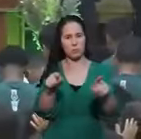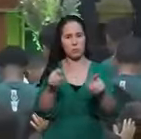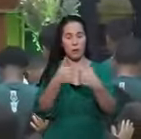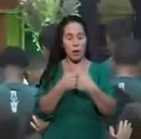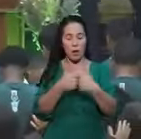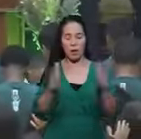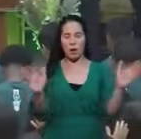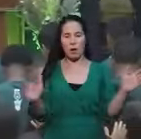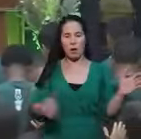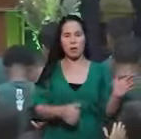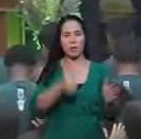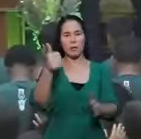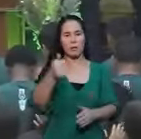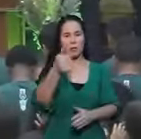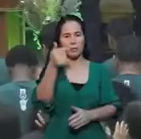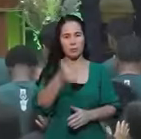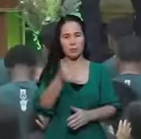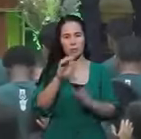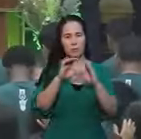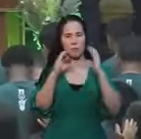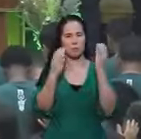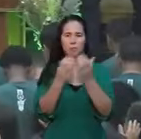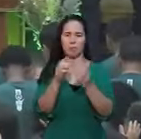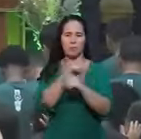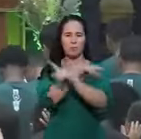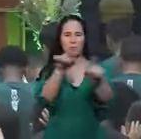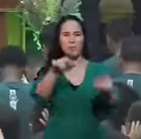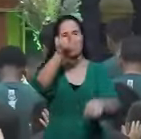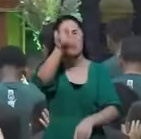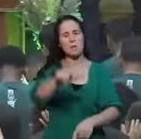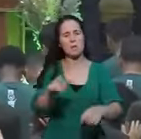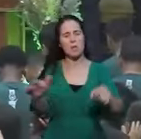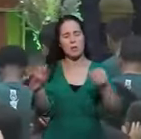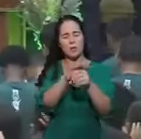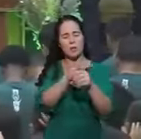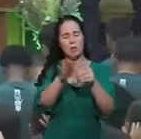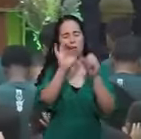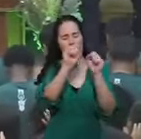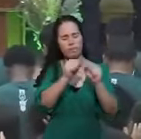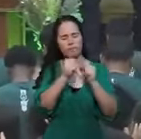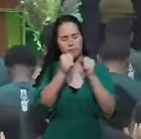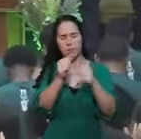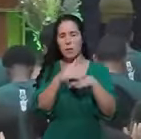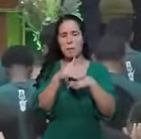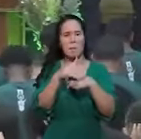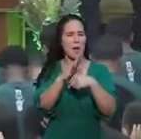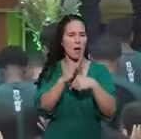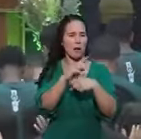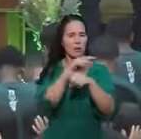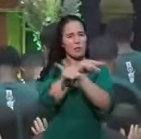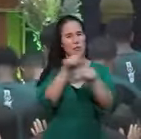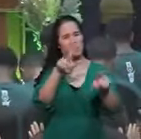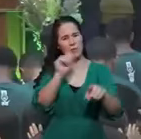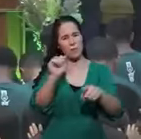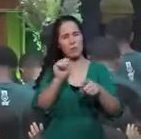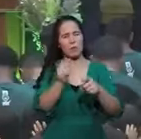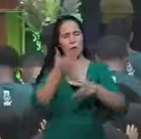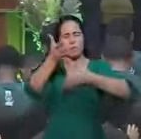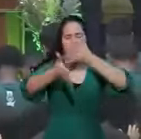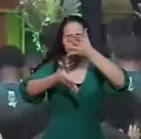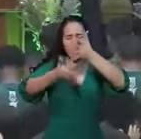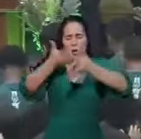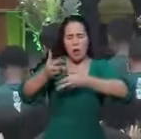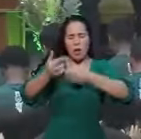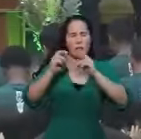Congresso. Vocês vão ser cheios do poder mais e mais. Vocês vão falar línguas estranhas. Vocês